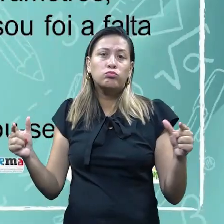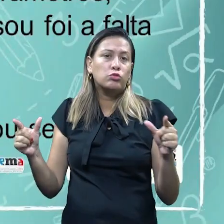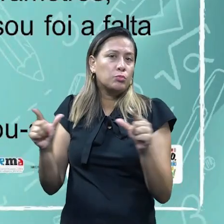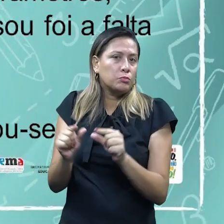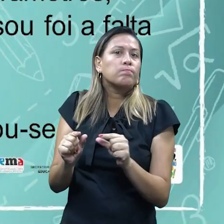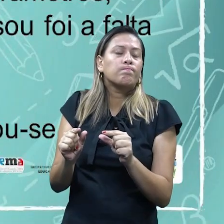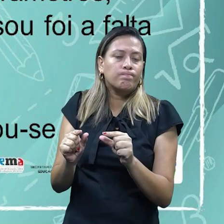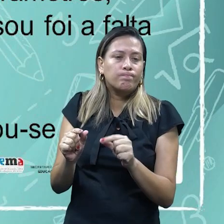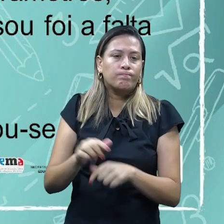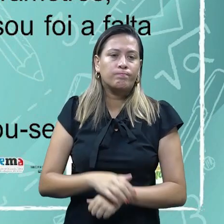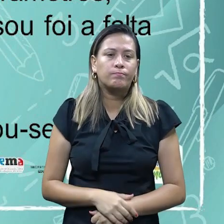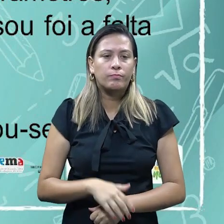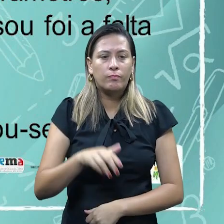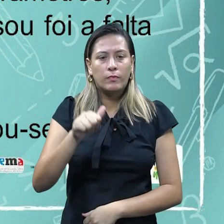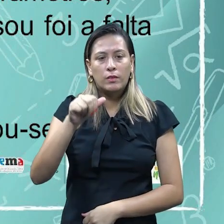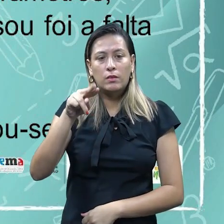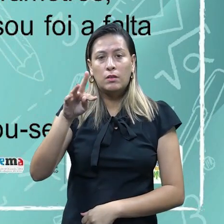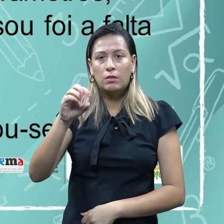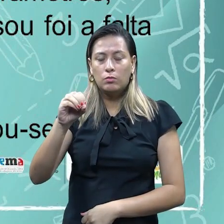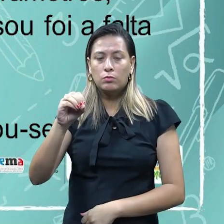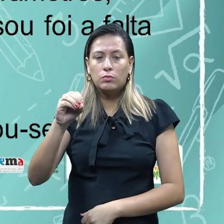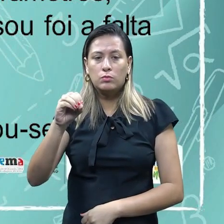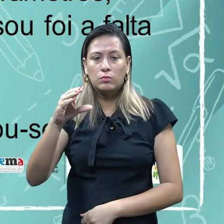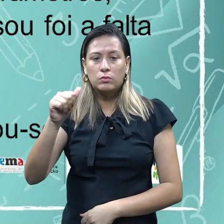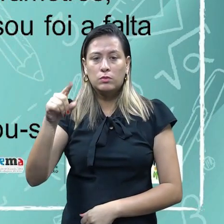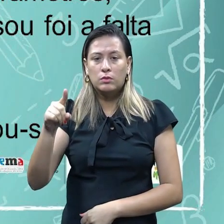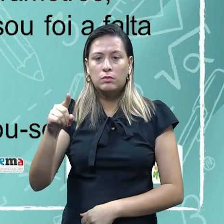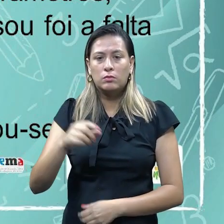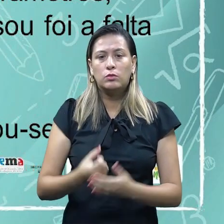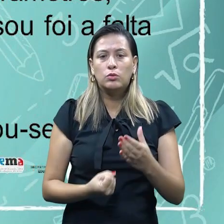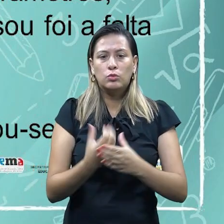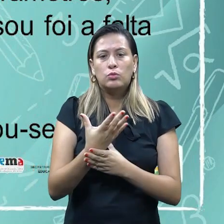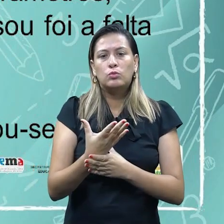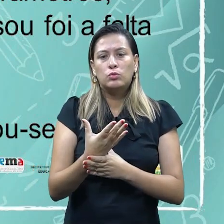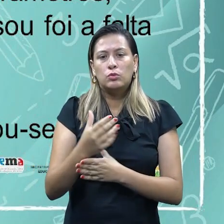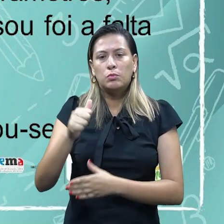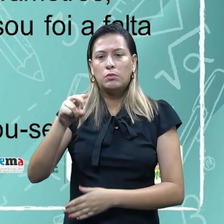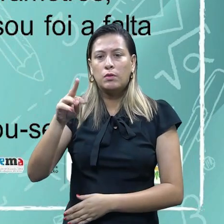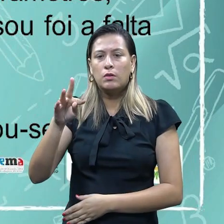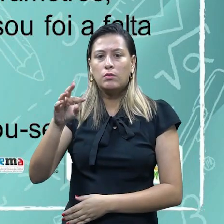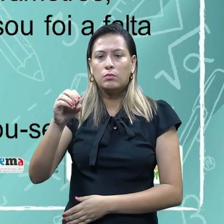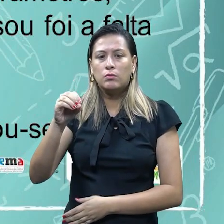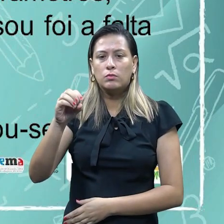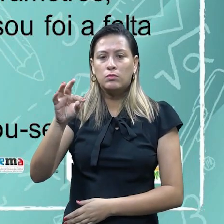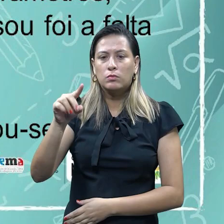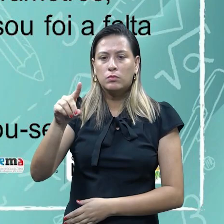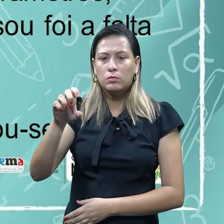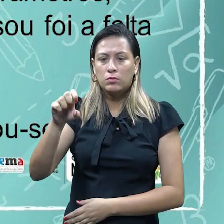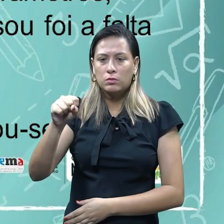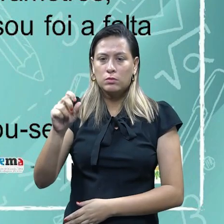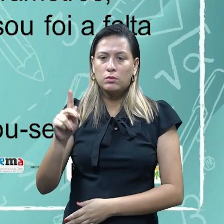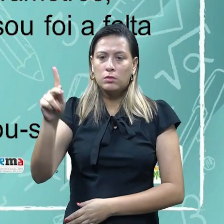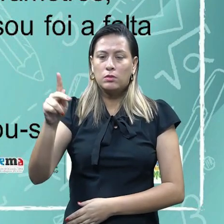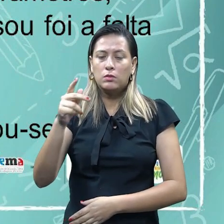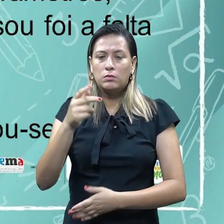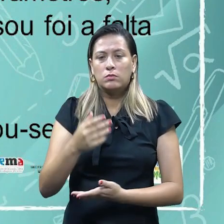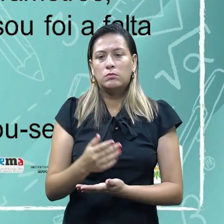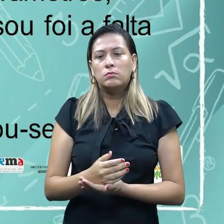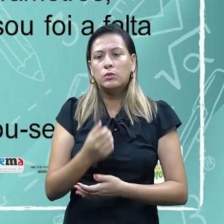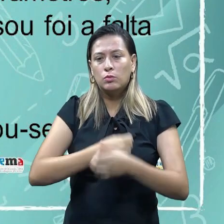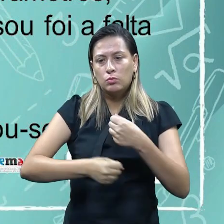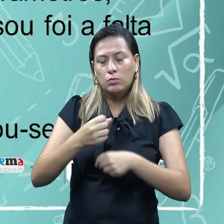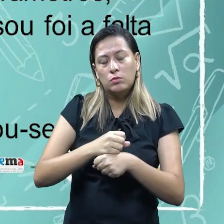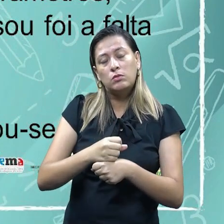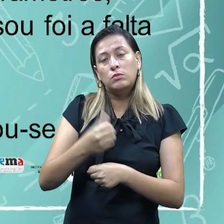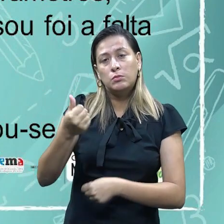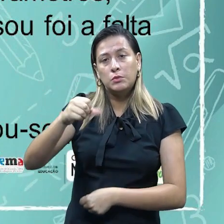reduzido. AutoCAD, criado pela Autodesk Inc. no ano de 1982. Foi um grande